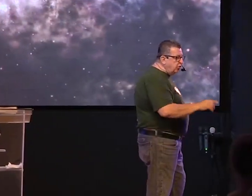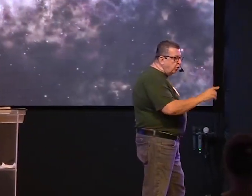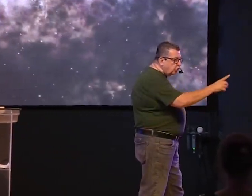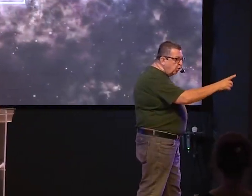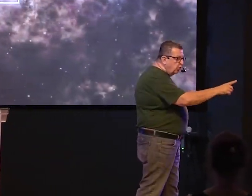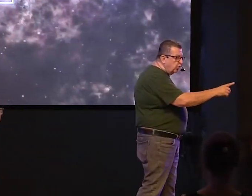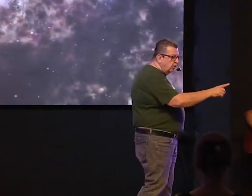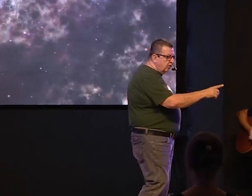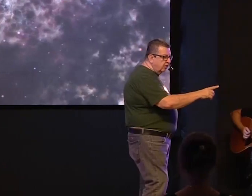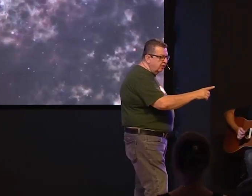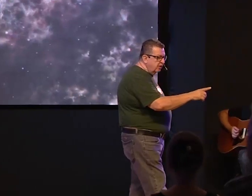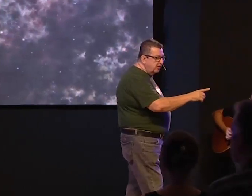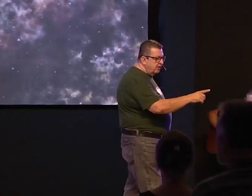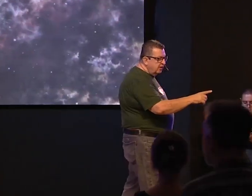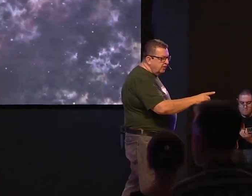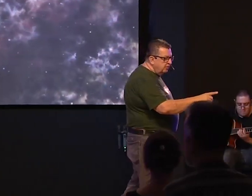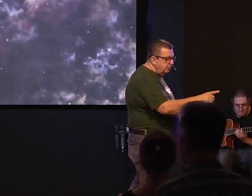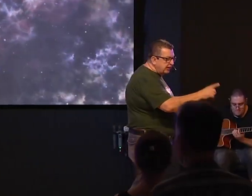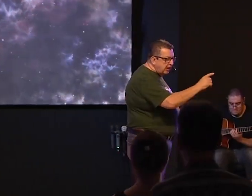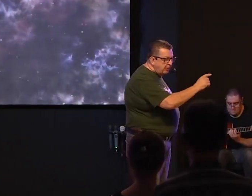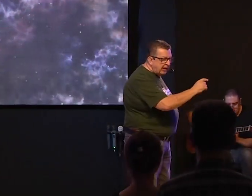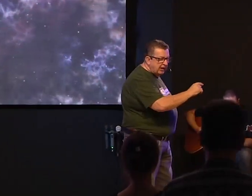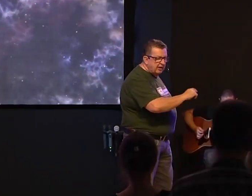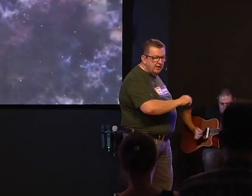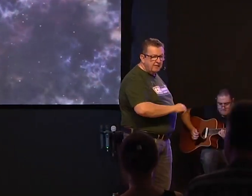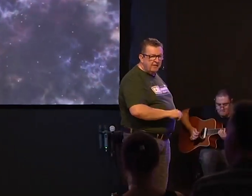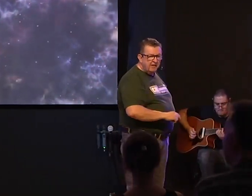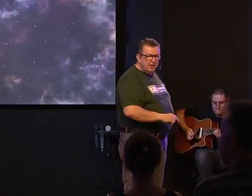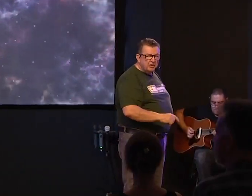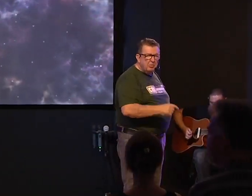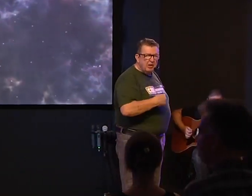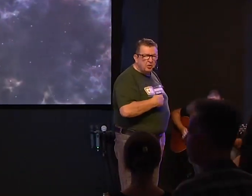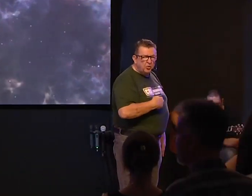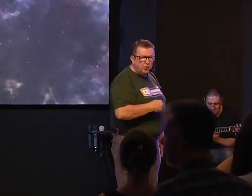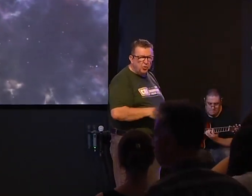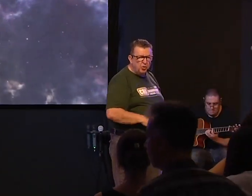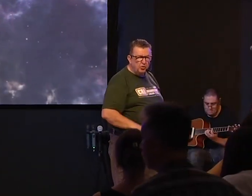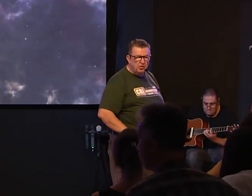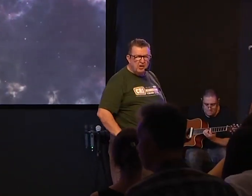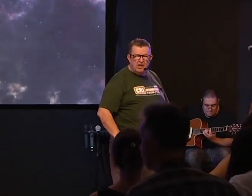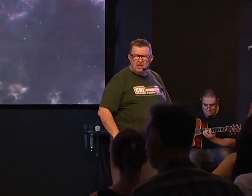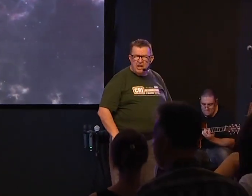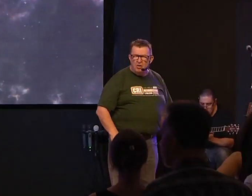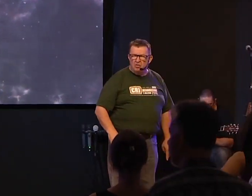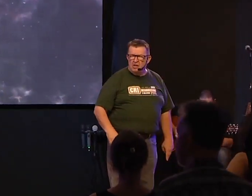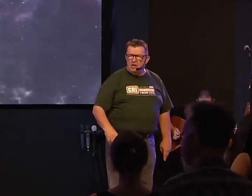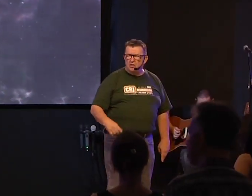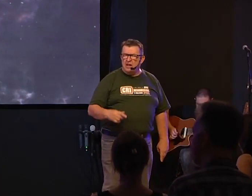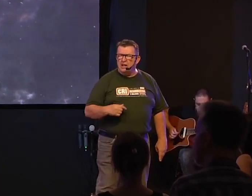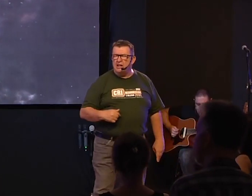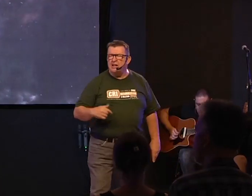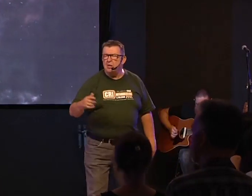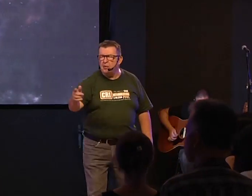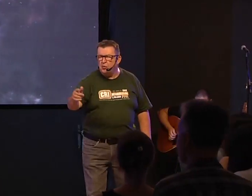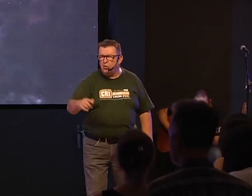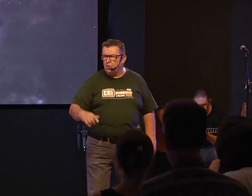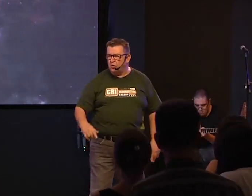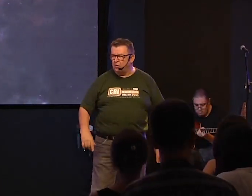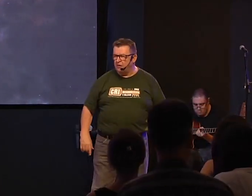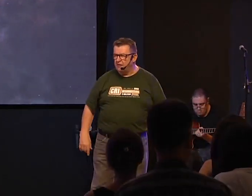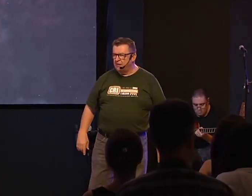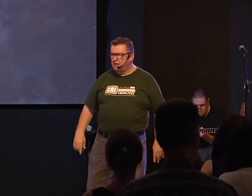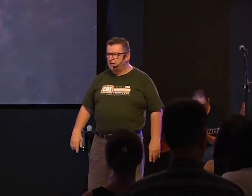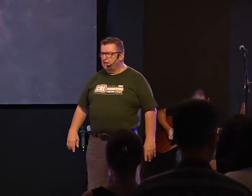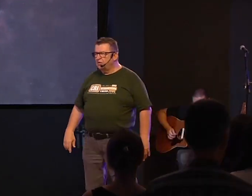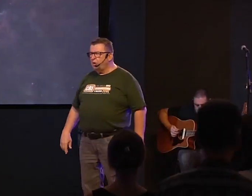Porque ainda o futuro me atrapalha. Eu tenho medo do futuro. Não, eu tenho alegria pelo